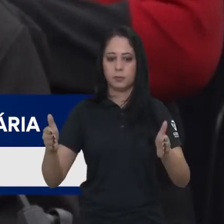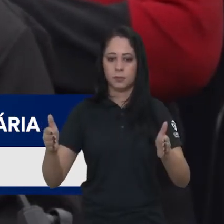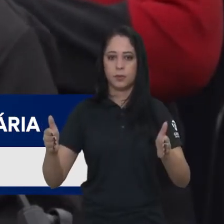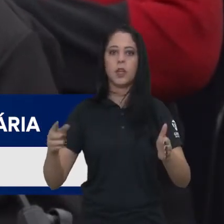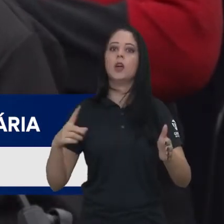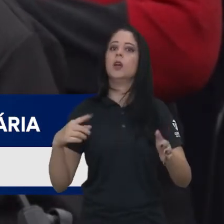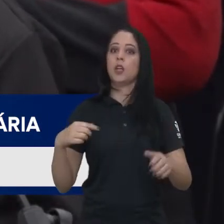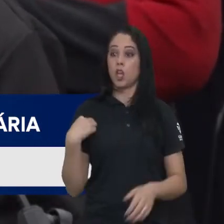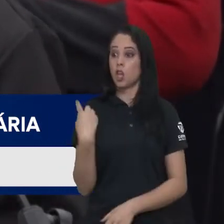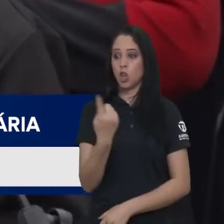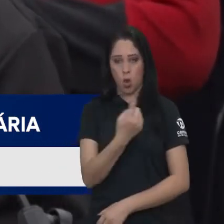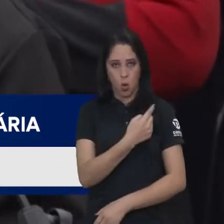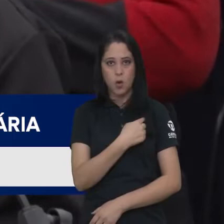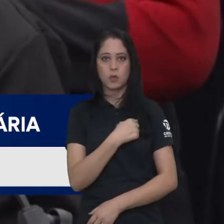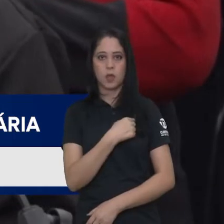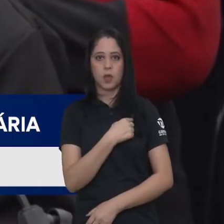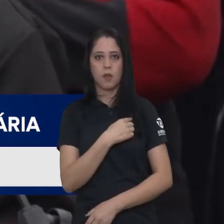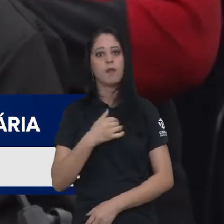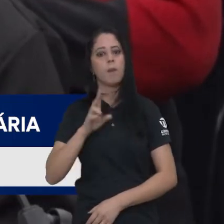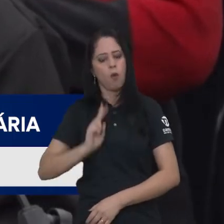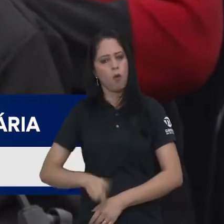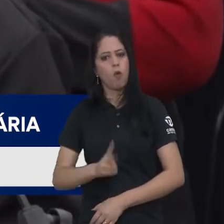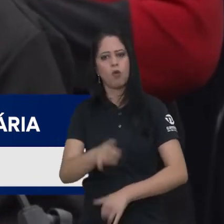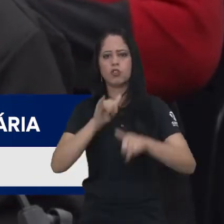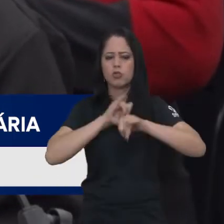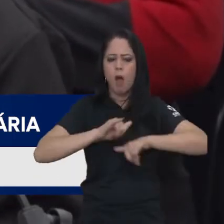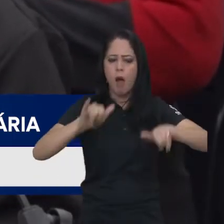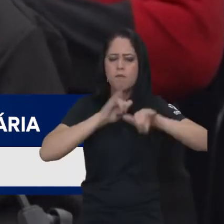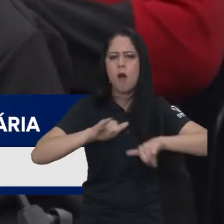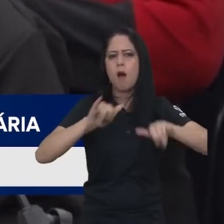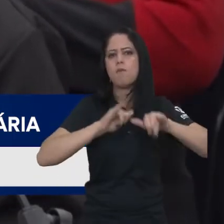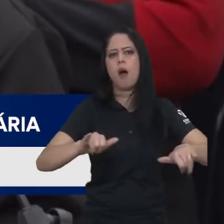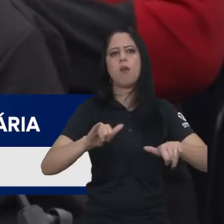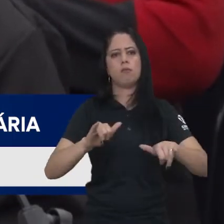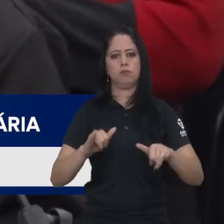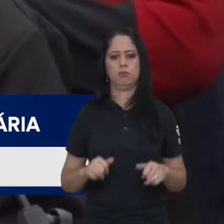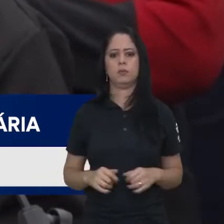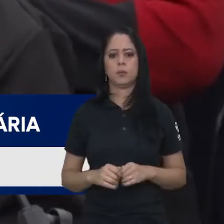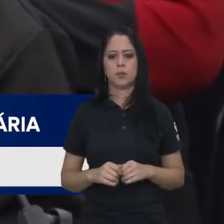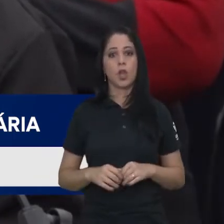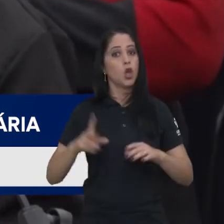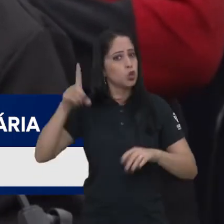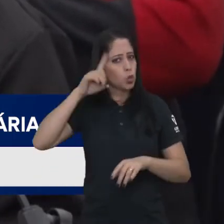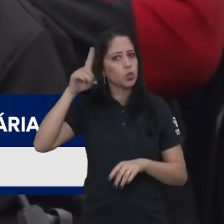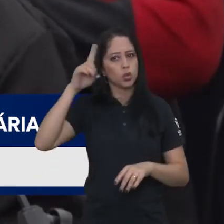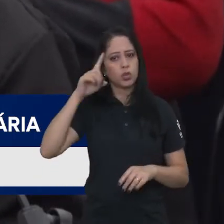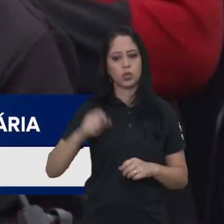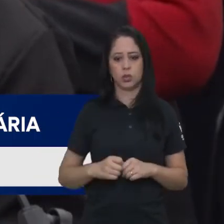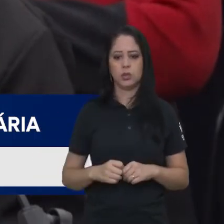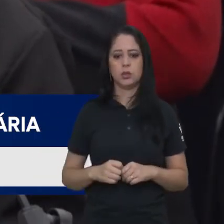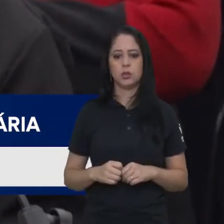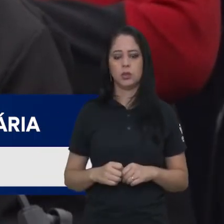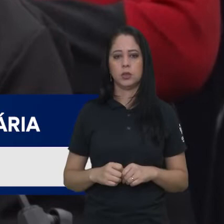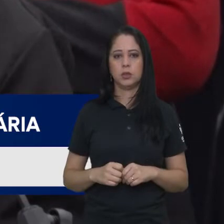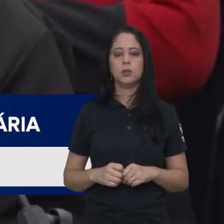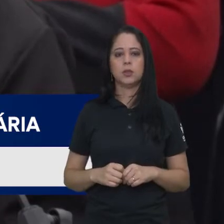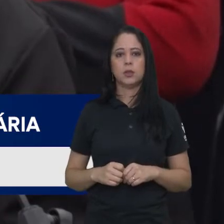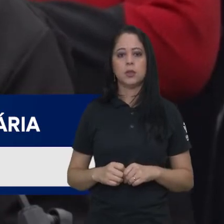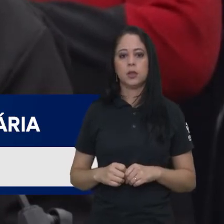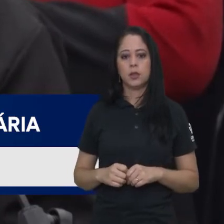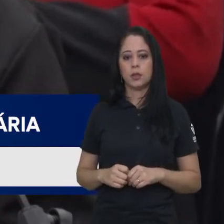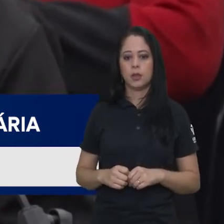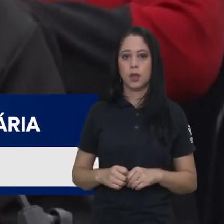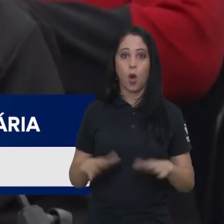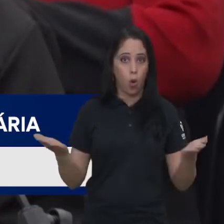cidade. E nós vamos continuar acampando em frente o Paço Municipal lá todos os dias. Não acampamos hoje